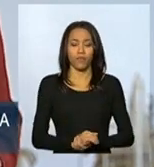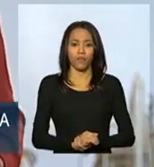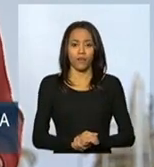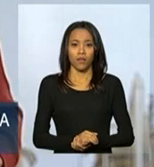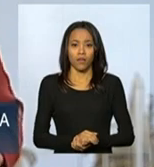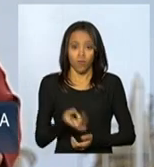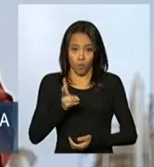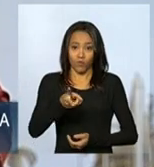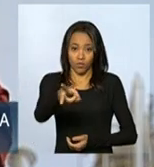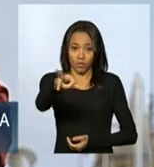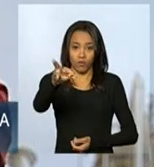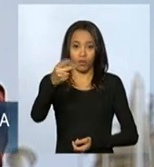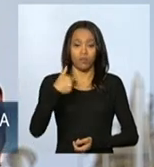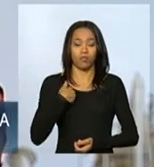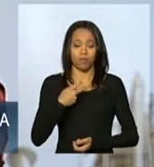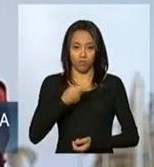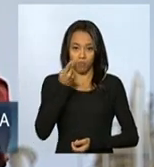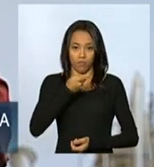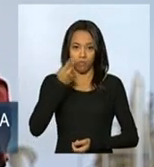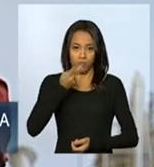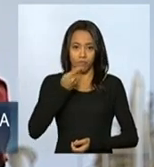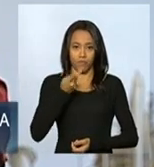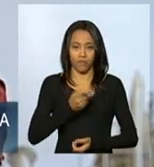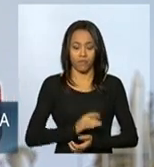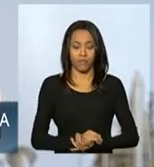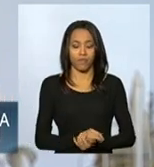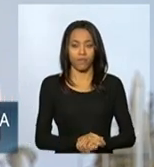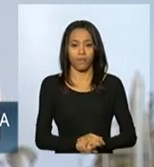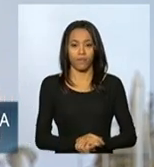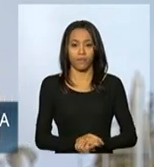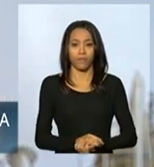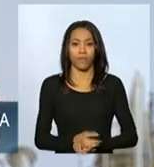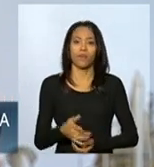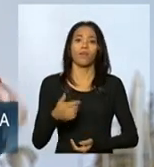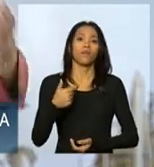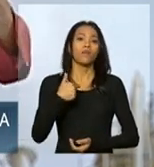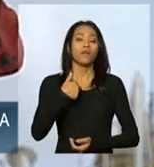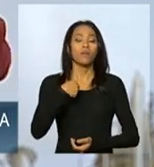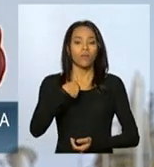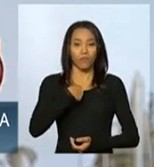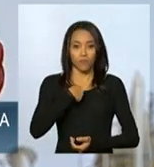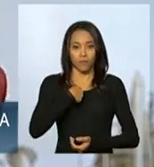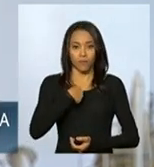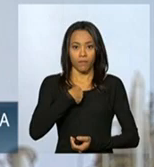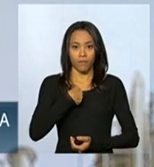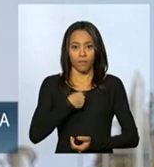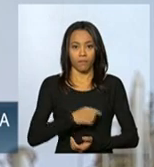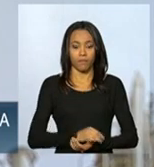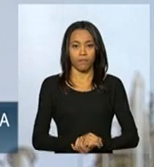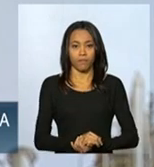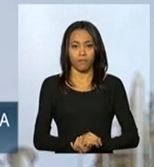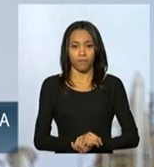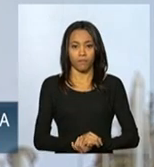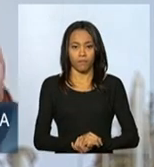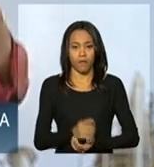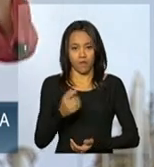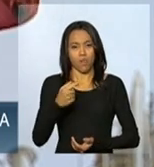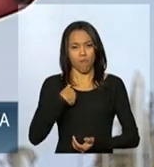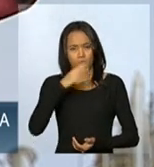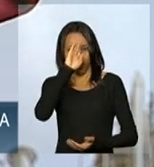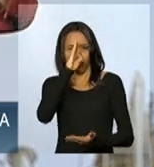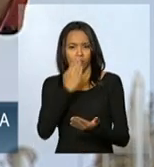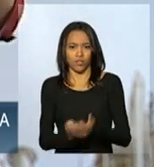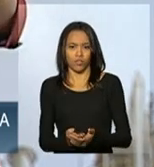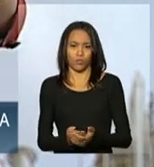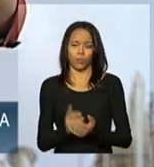Continuando o que eu estava dizendo para vocês, eu considero que essa junção